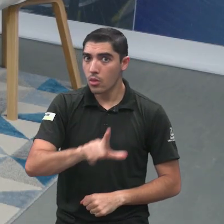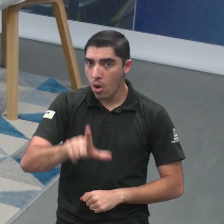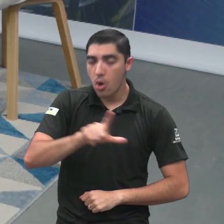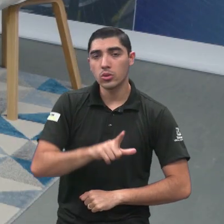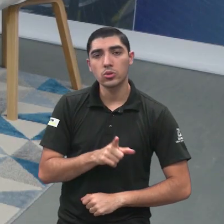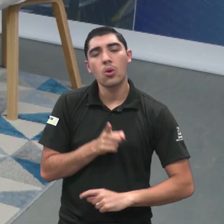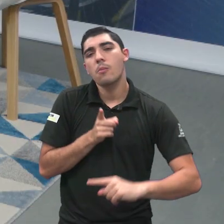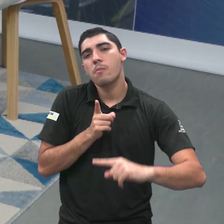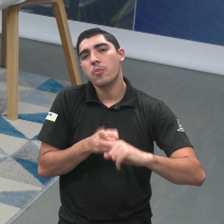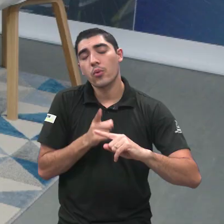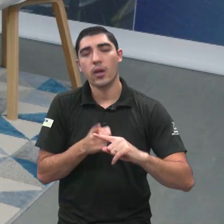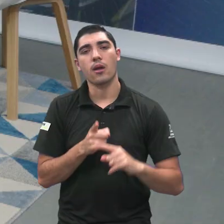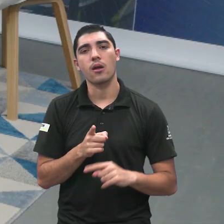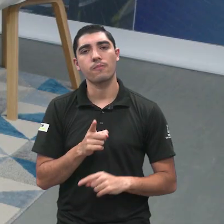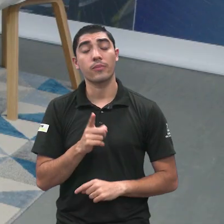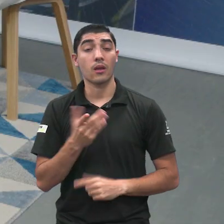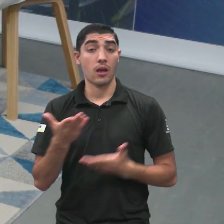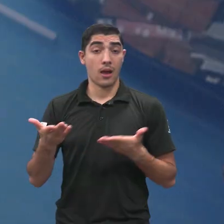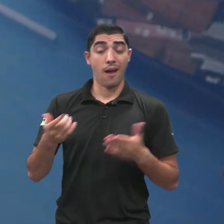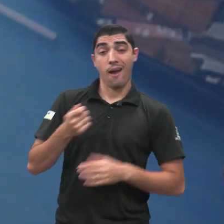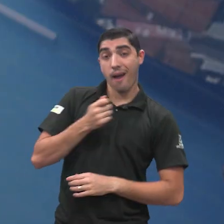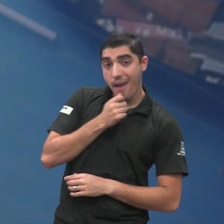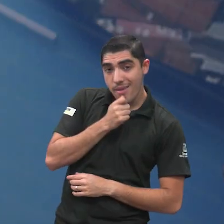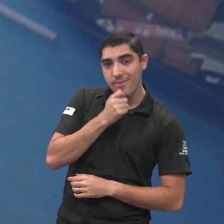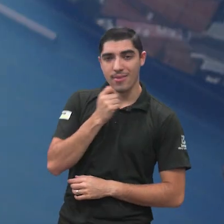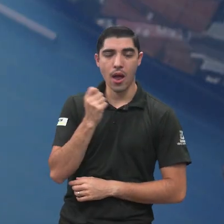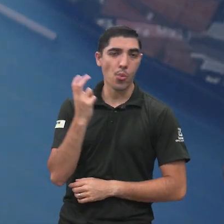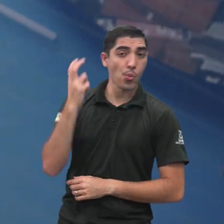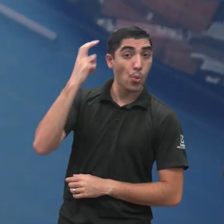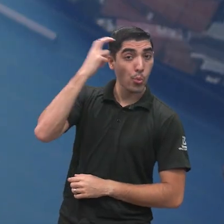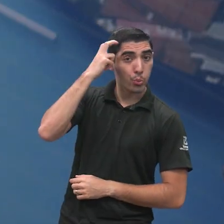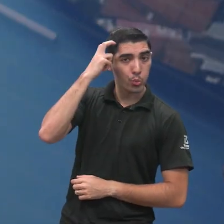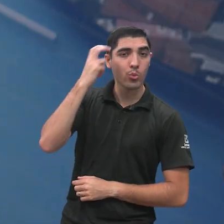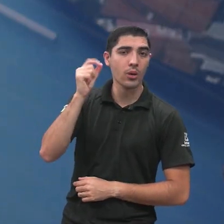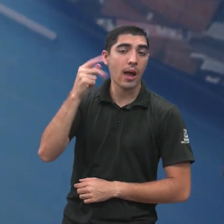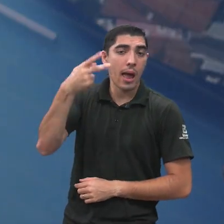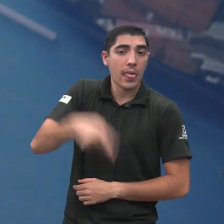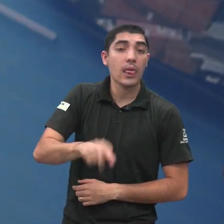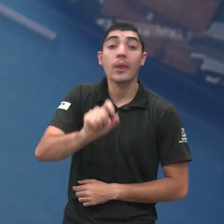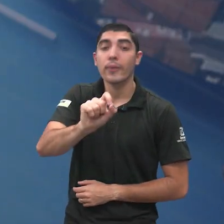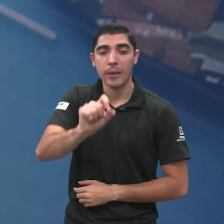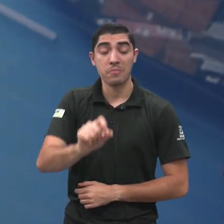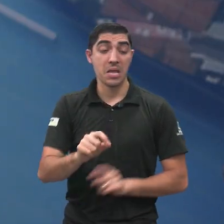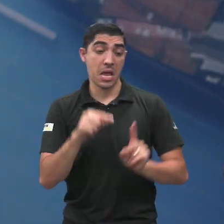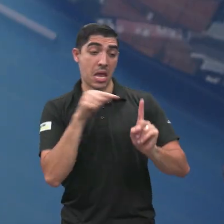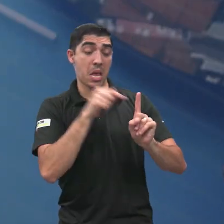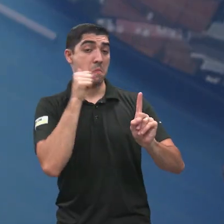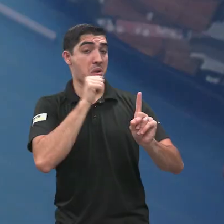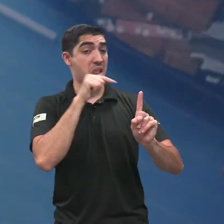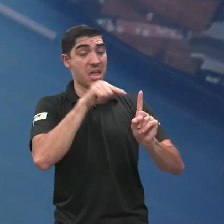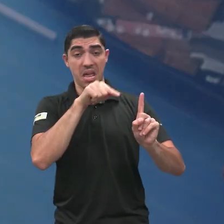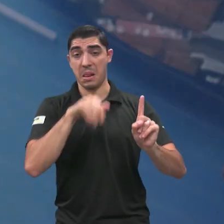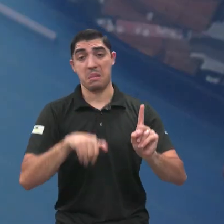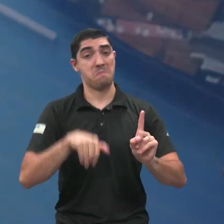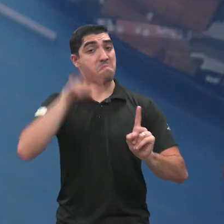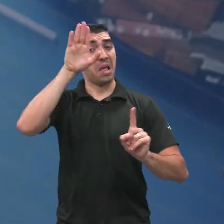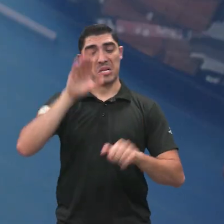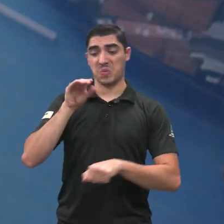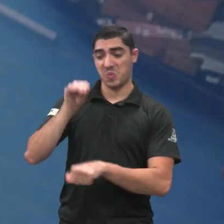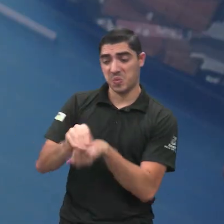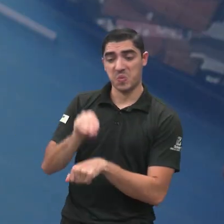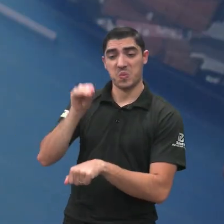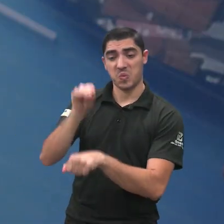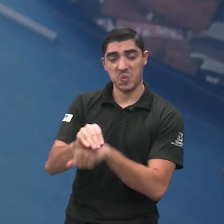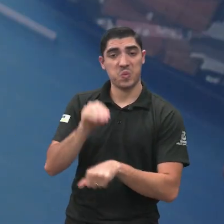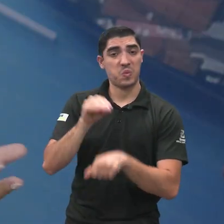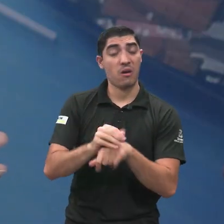assim, vivenciamos uma cultura de que a mulher que é que mais faz, que é que mais fica com aquele bebê e acaba